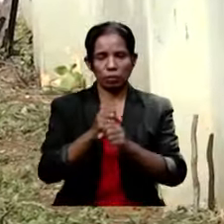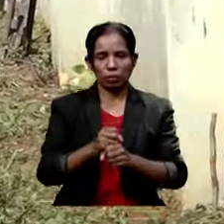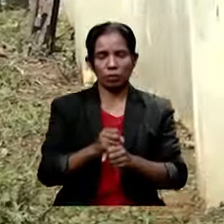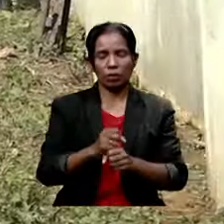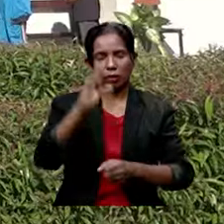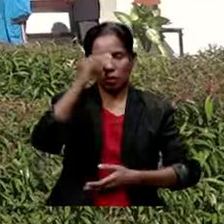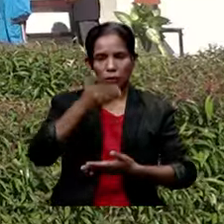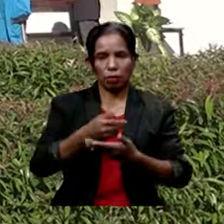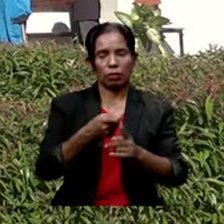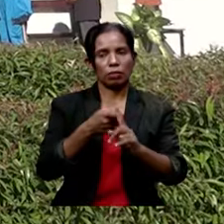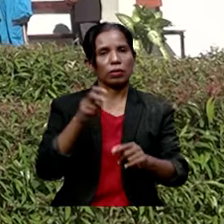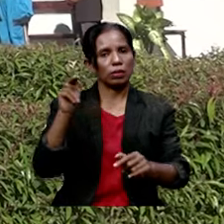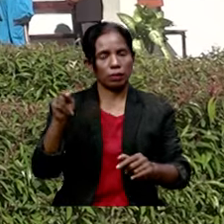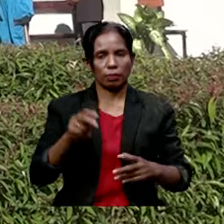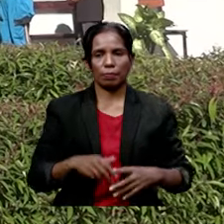husinia.